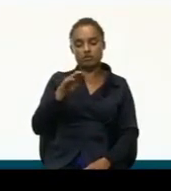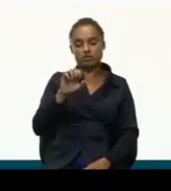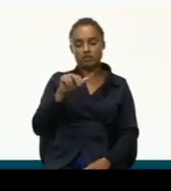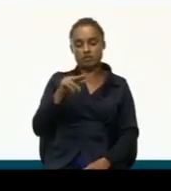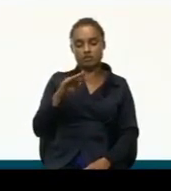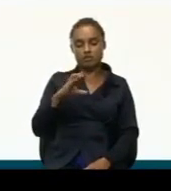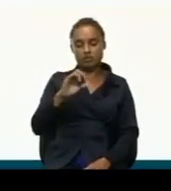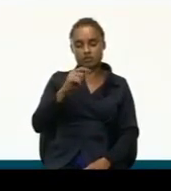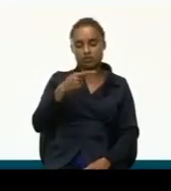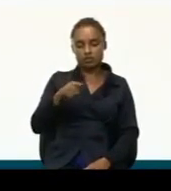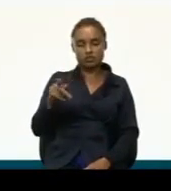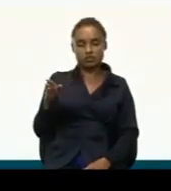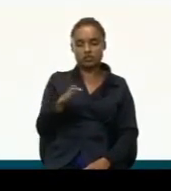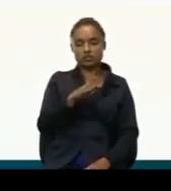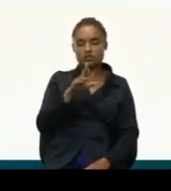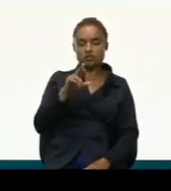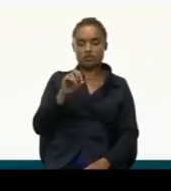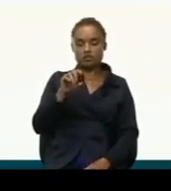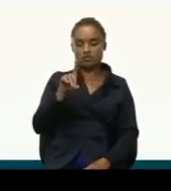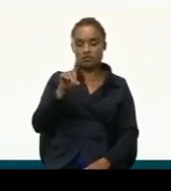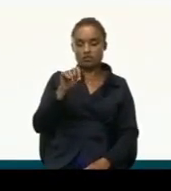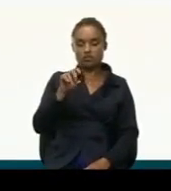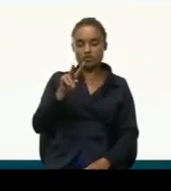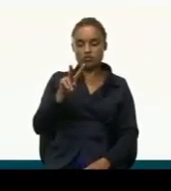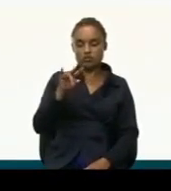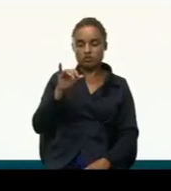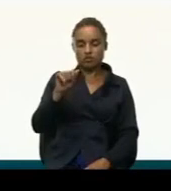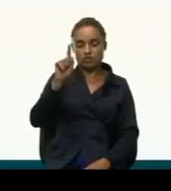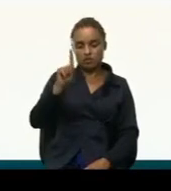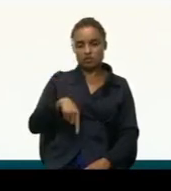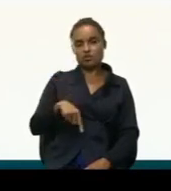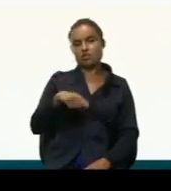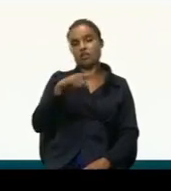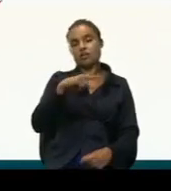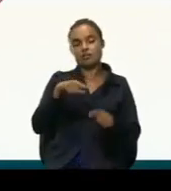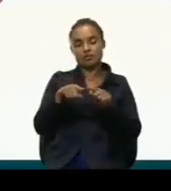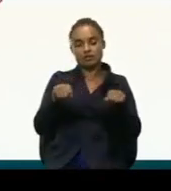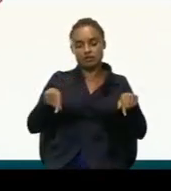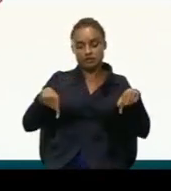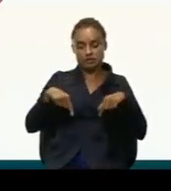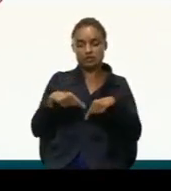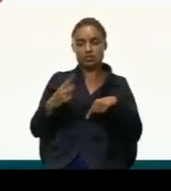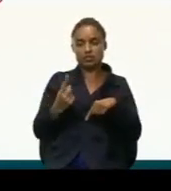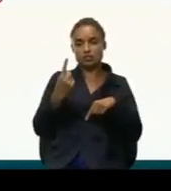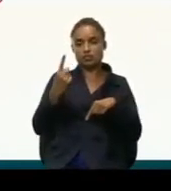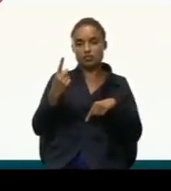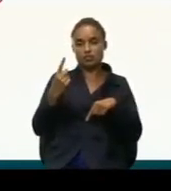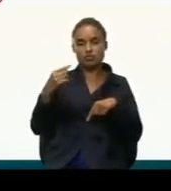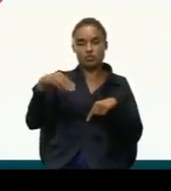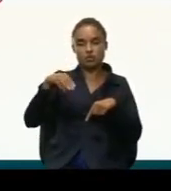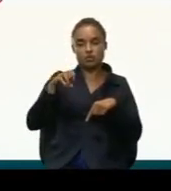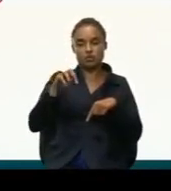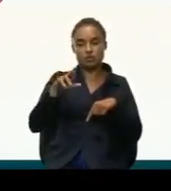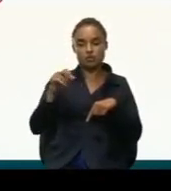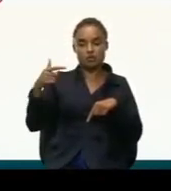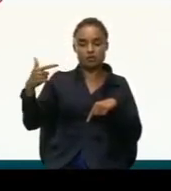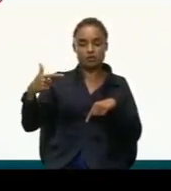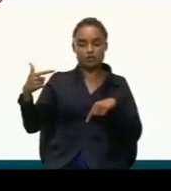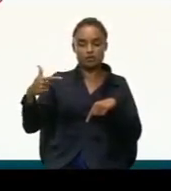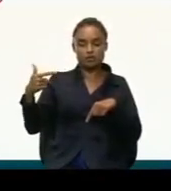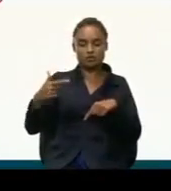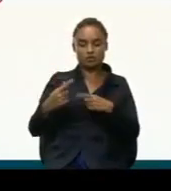Vaso sanitário. A área mínima do vaso sanitário é de 1 metro quadrado por gabinete,